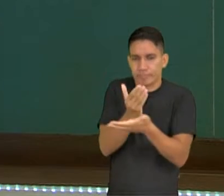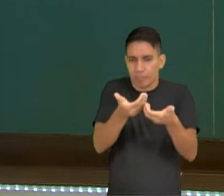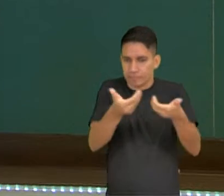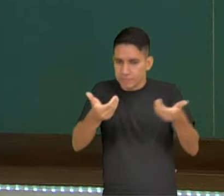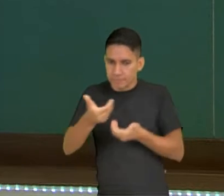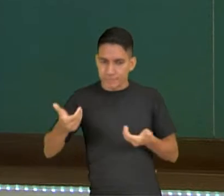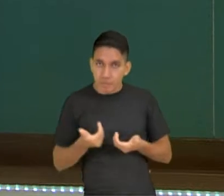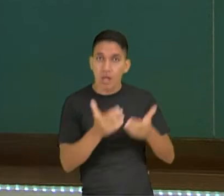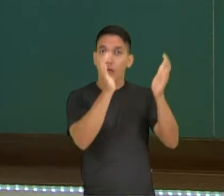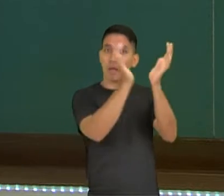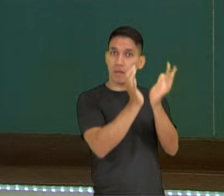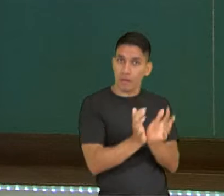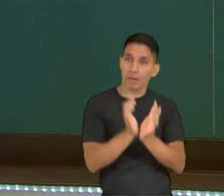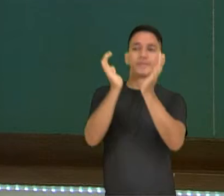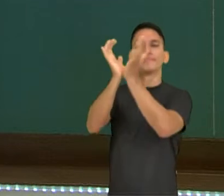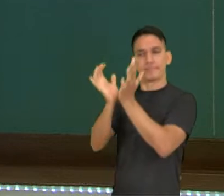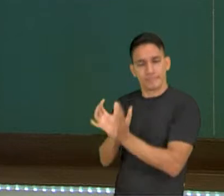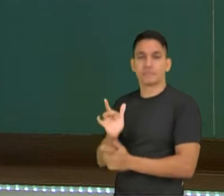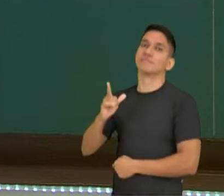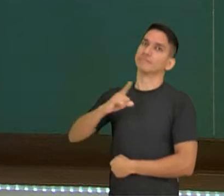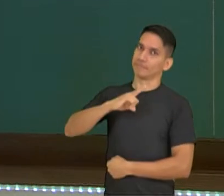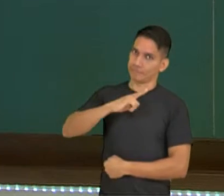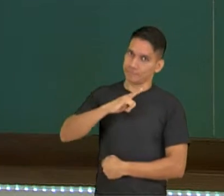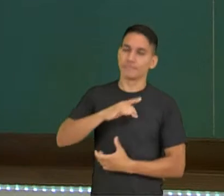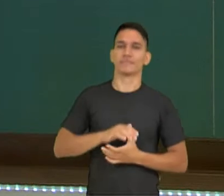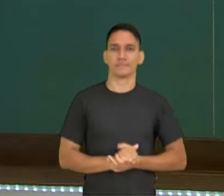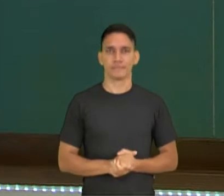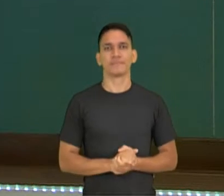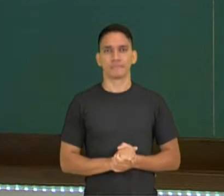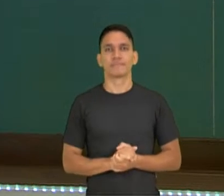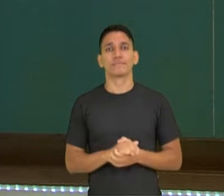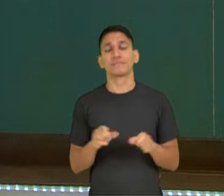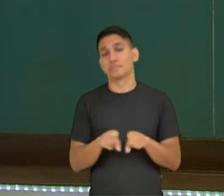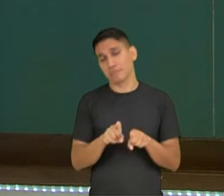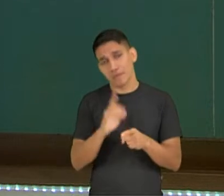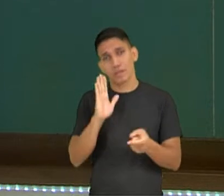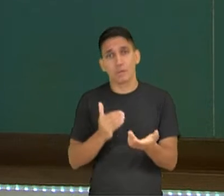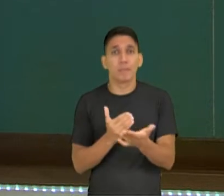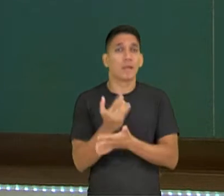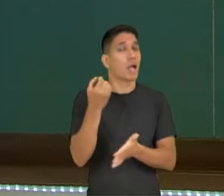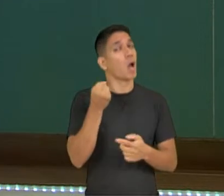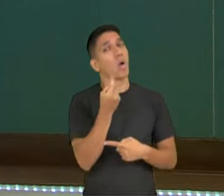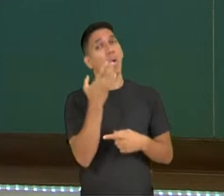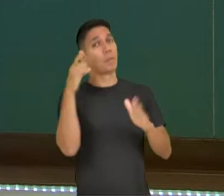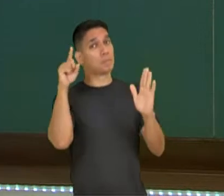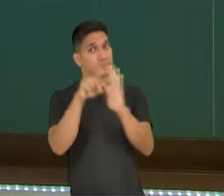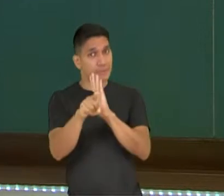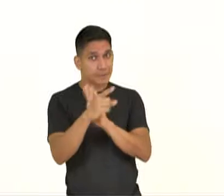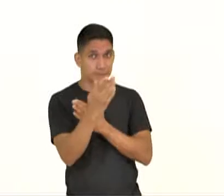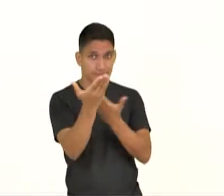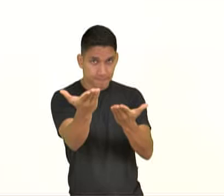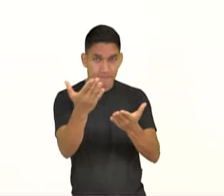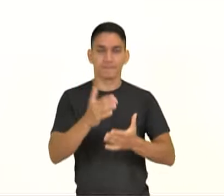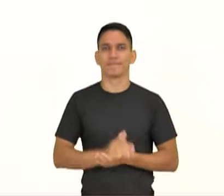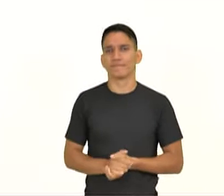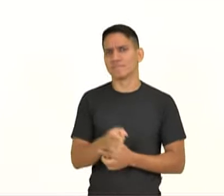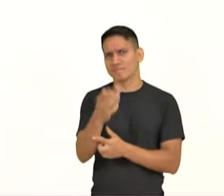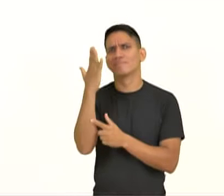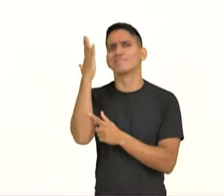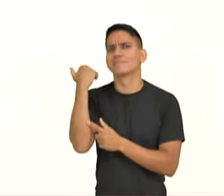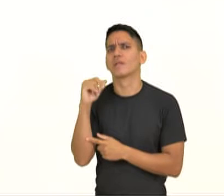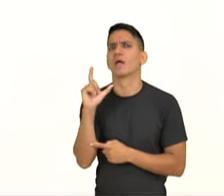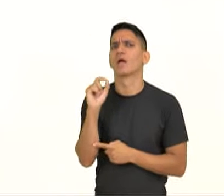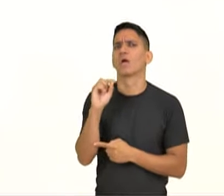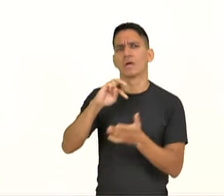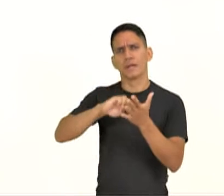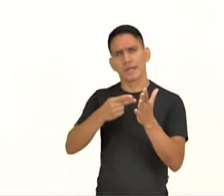jogos cooperativos, então tem classificações. E eu tenho algumas perguntas para vocês para iniciar nossa aula. Você sabe o que